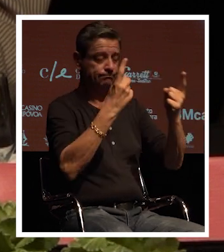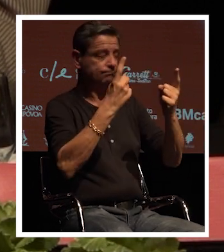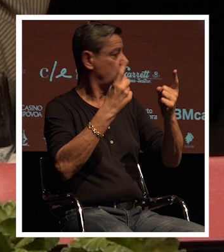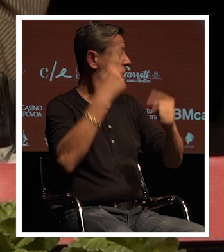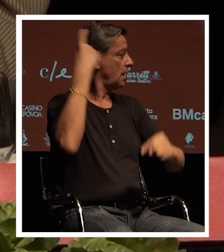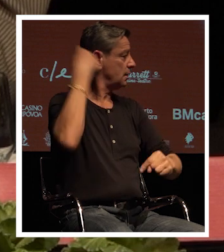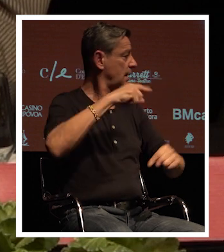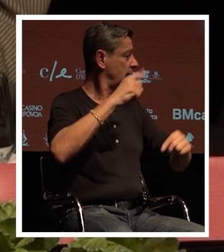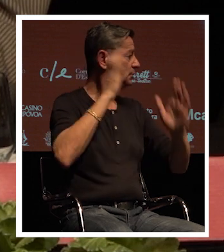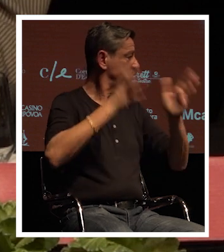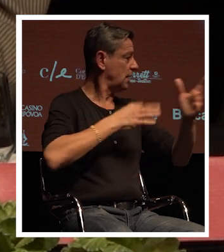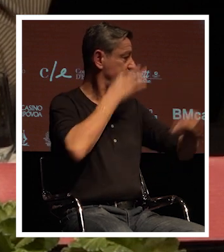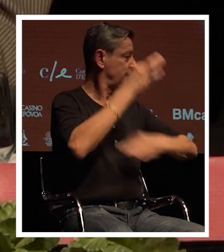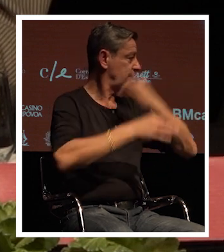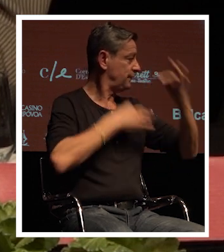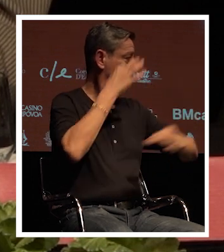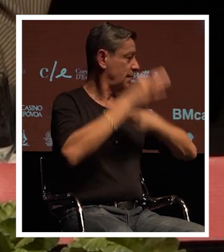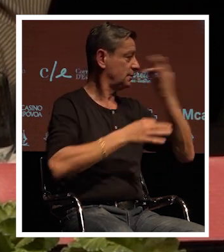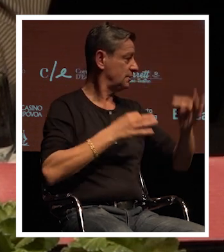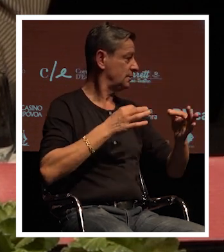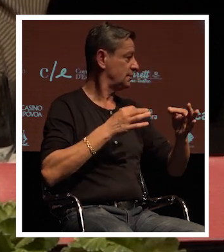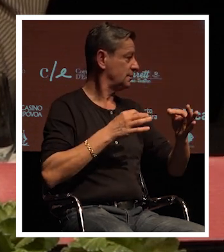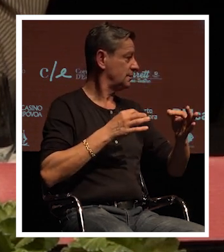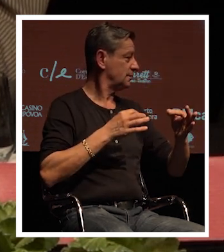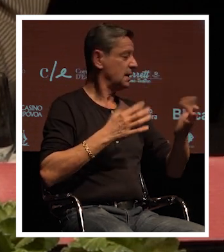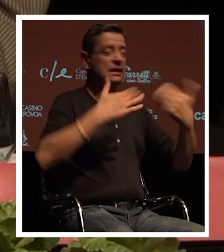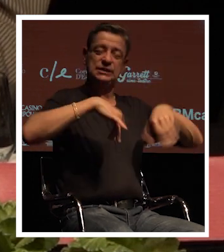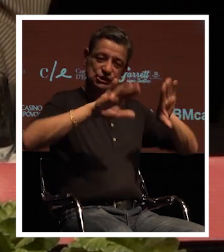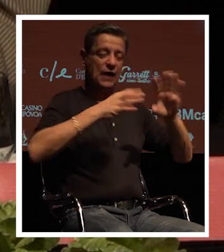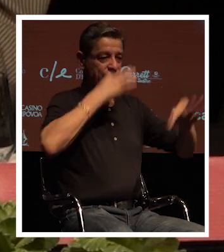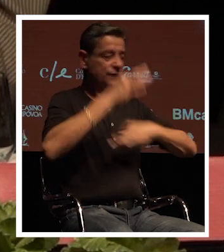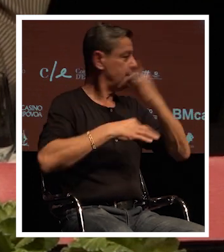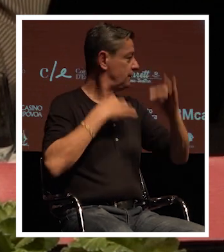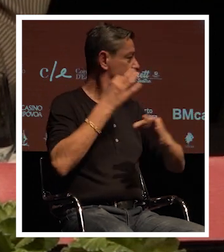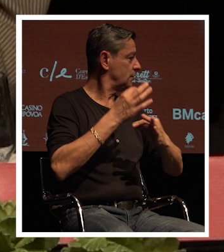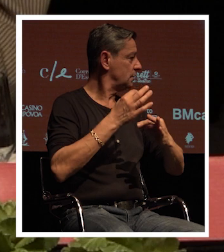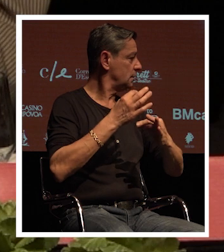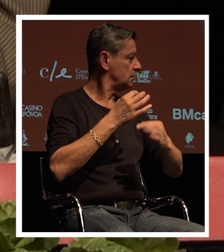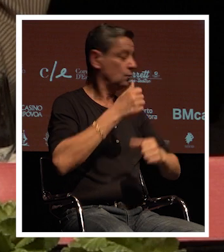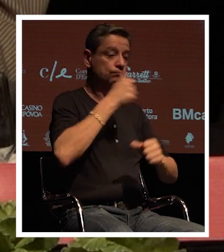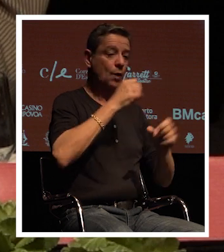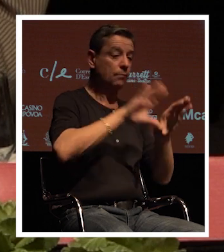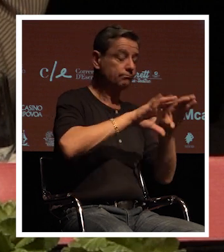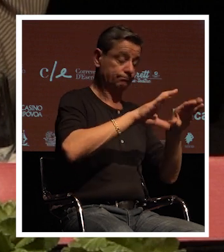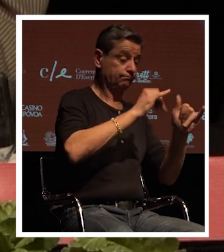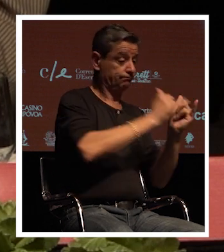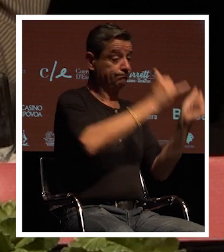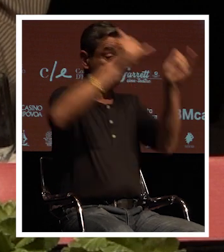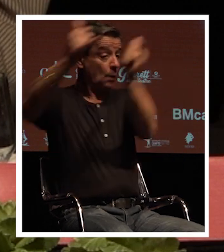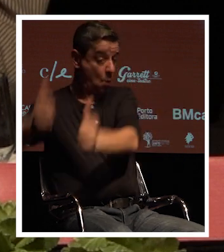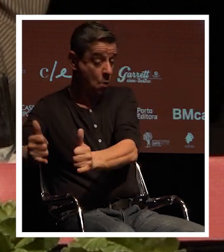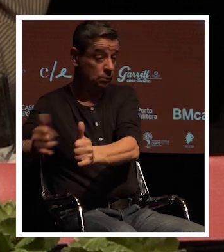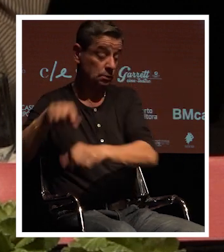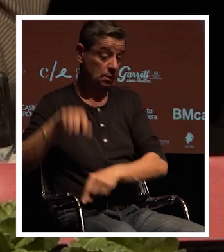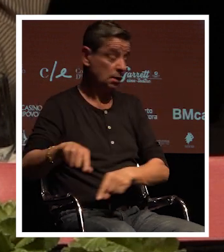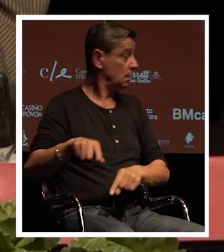isso já foi aqui falado vocês ajudaram imenso há muita coisa que eu não preciso dizer porque as pessoas já disseram mas que tem sofre um deslocamento porque